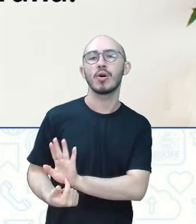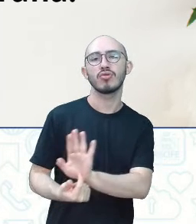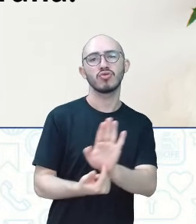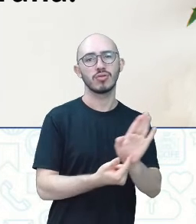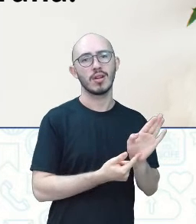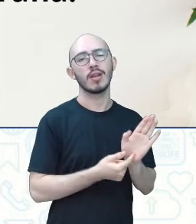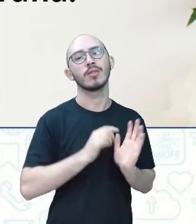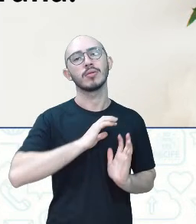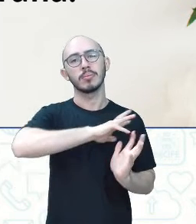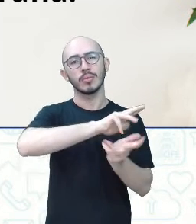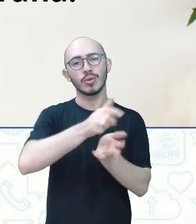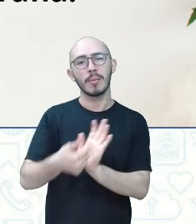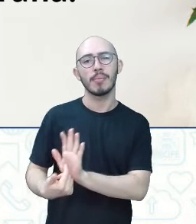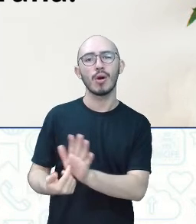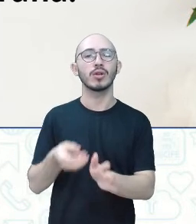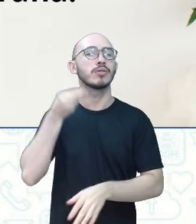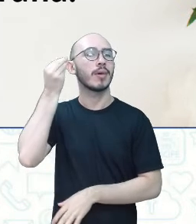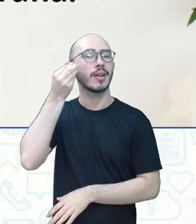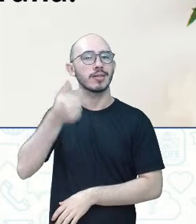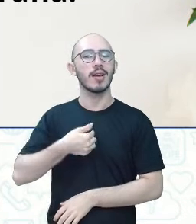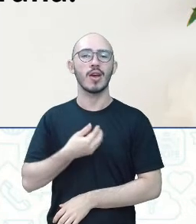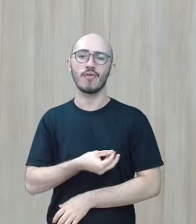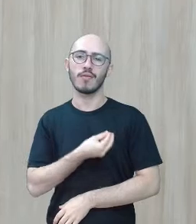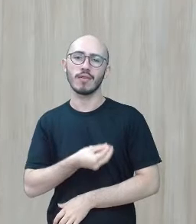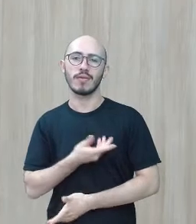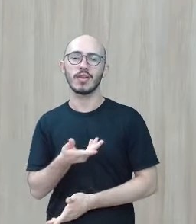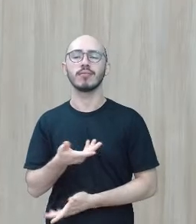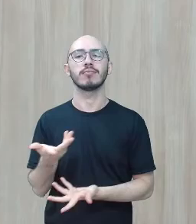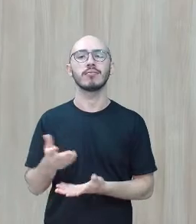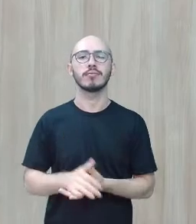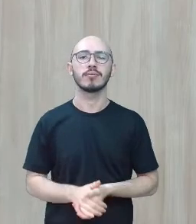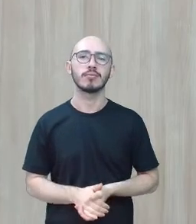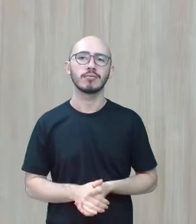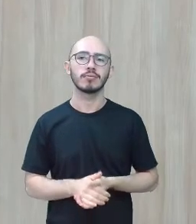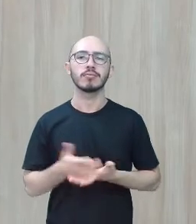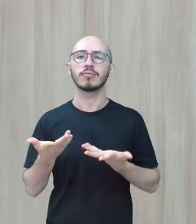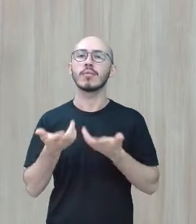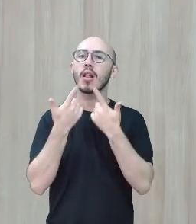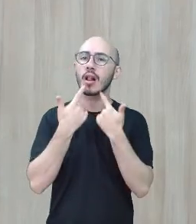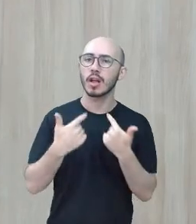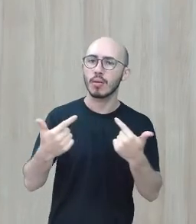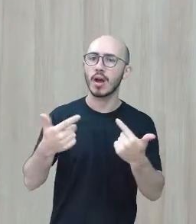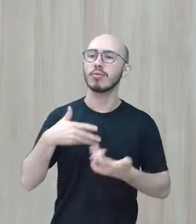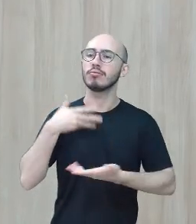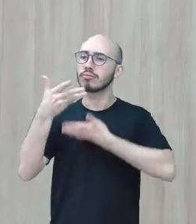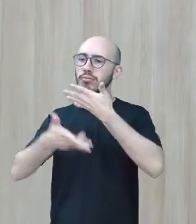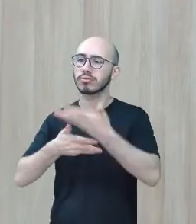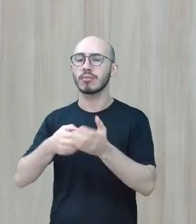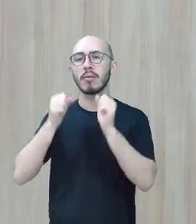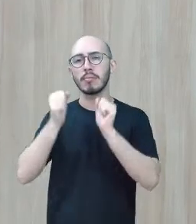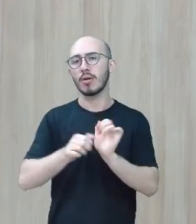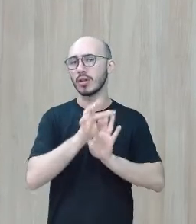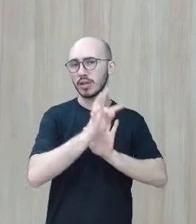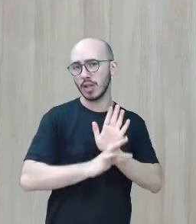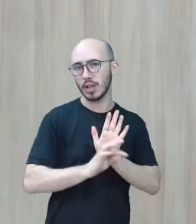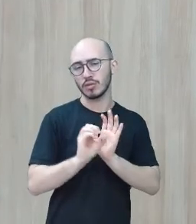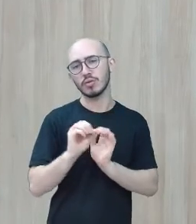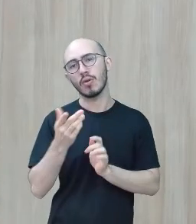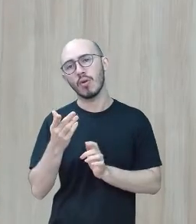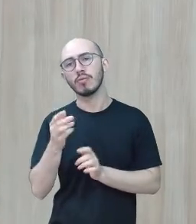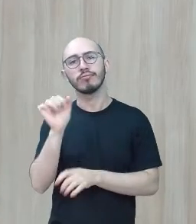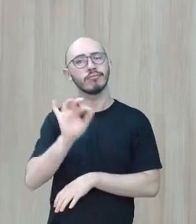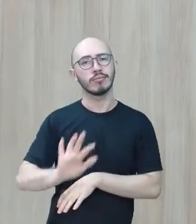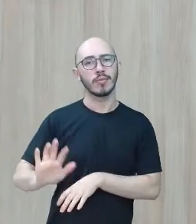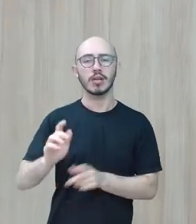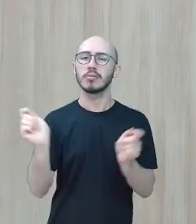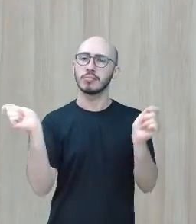que eu vivi, através da palavra, através da linguagem, que pode ser verbal ou não verbal, viu, gente? Então, a gente tem o